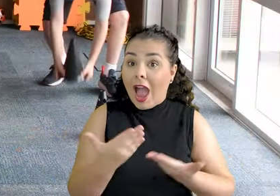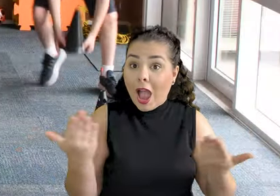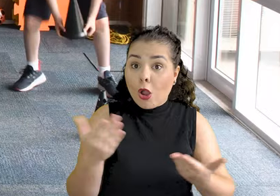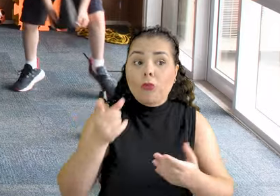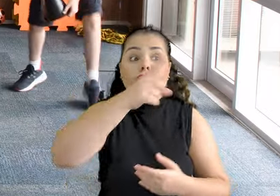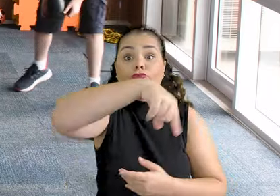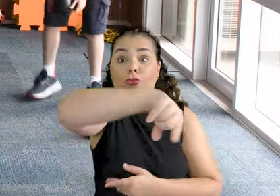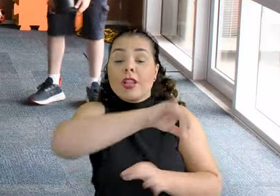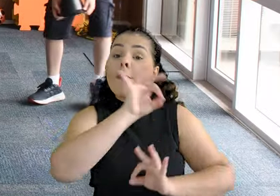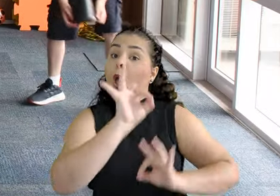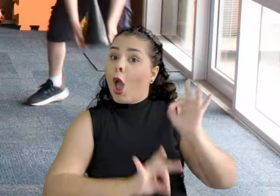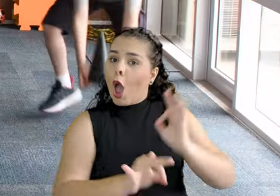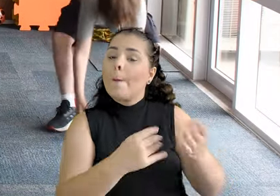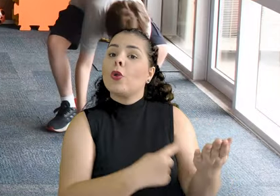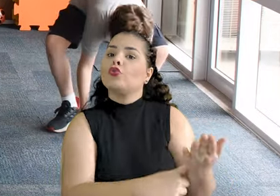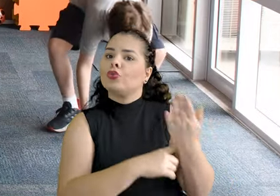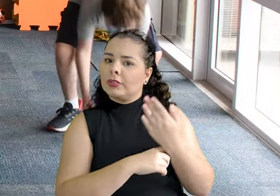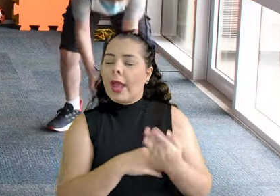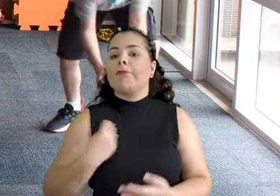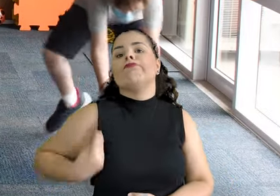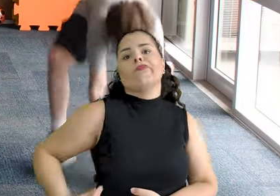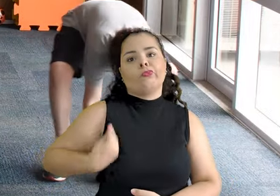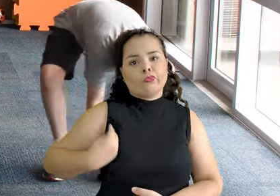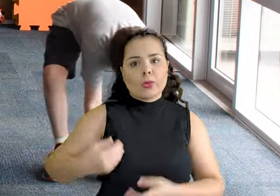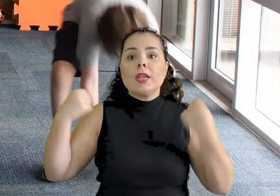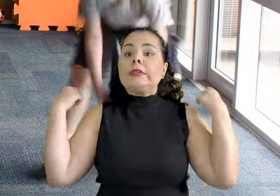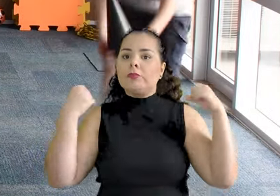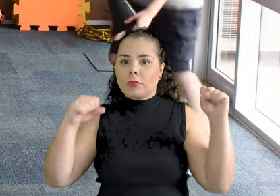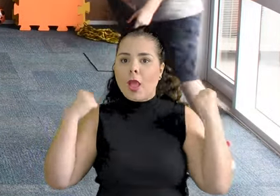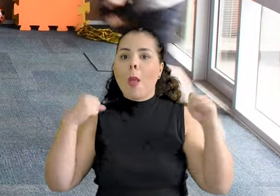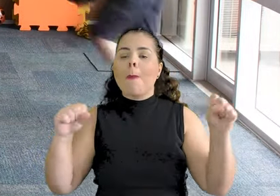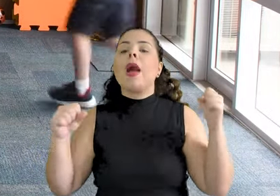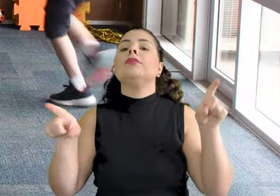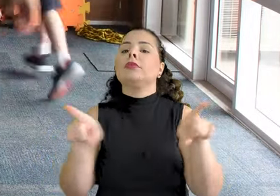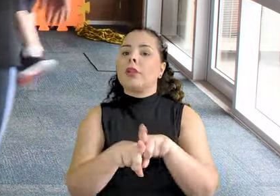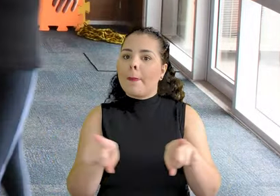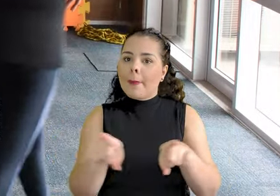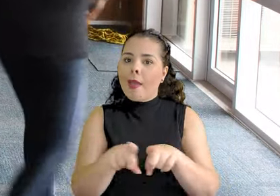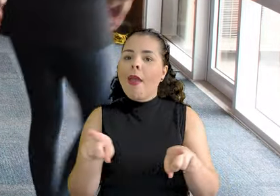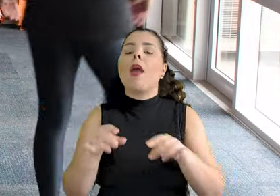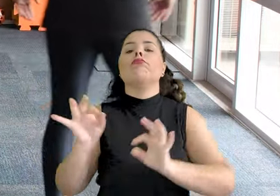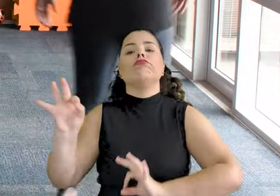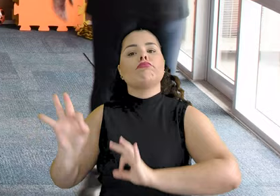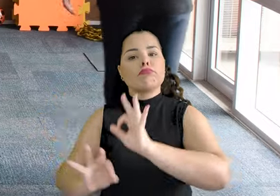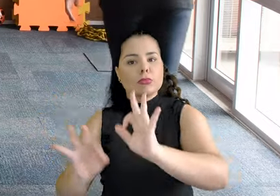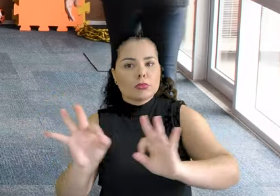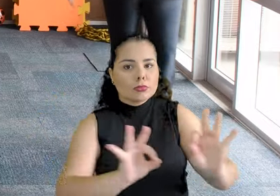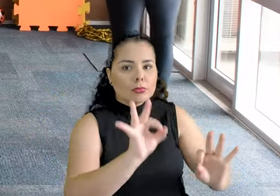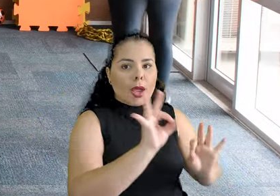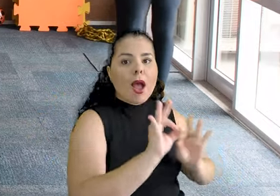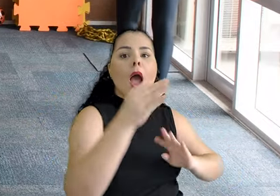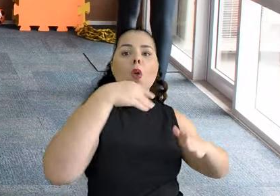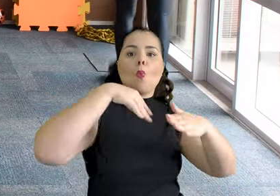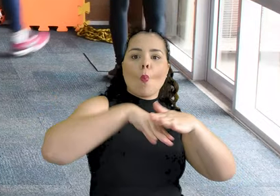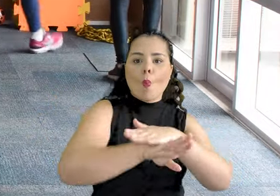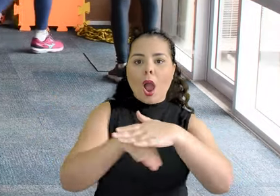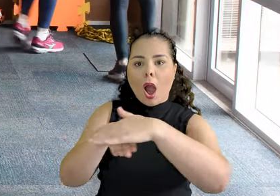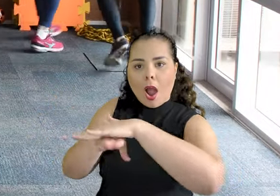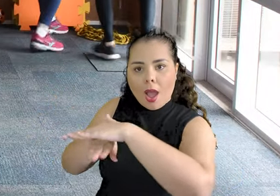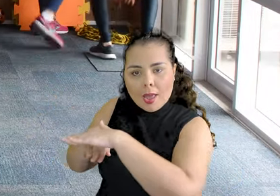Recolher. Ó, vamos todo mundo recolher, que faz parte da atividade física, recolher tudo, cada um guarda.